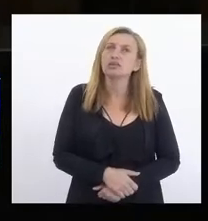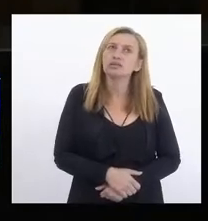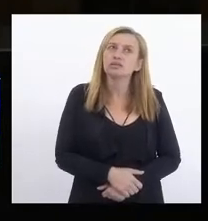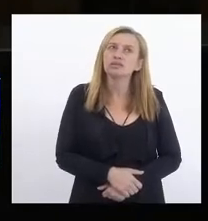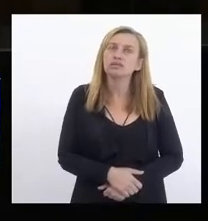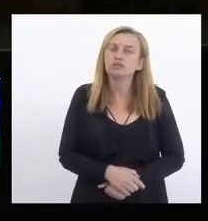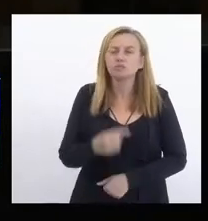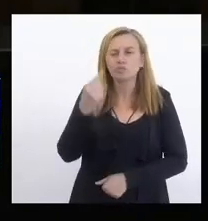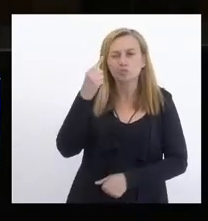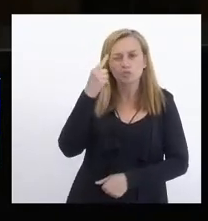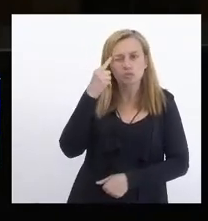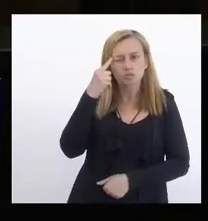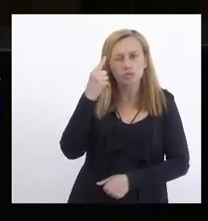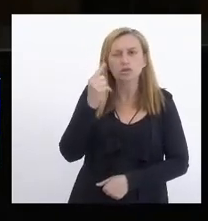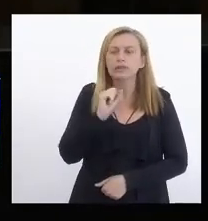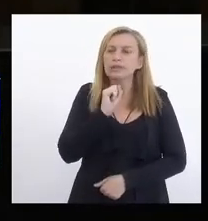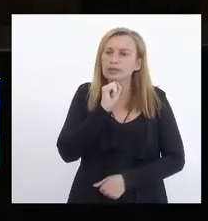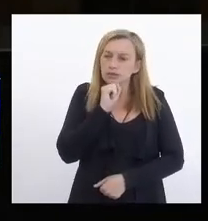nós